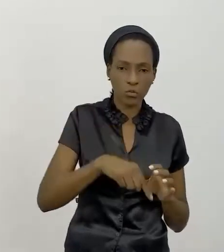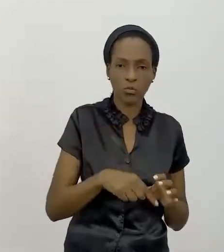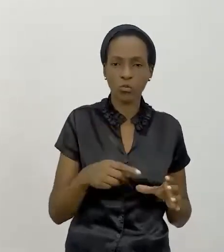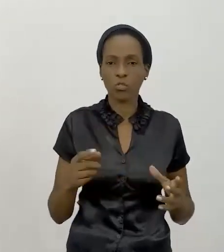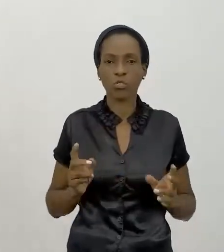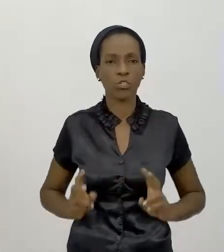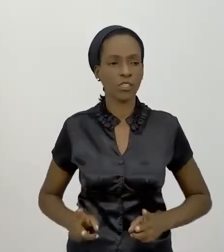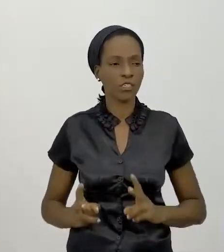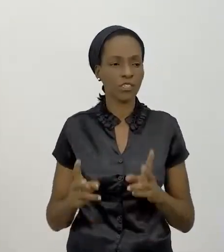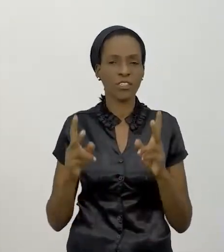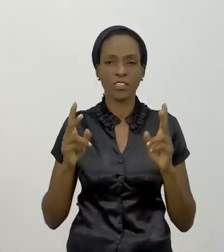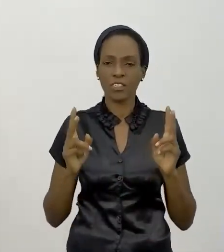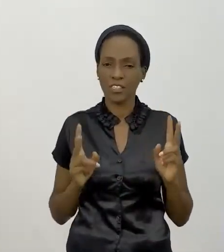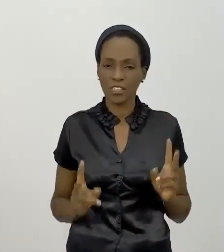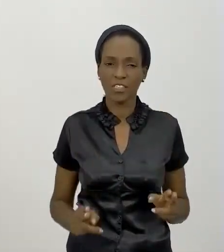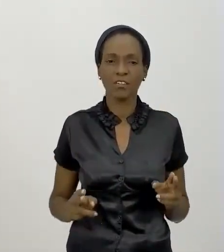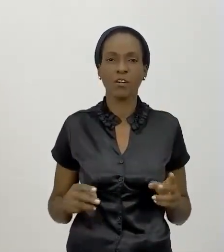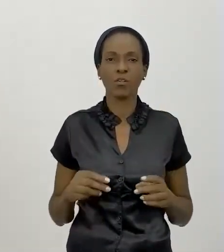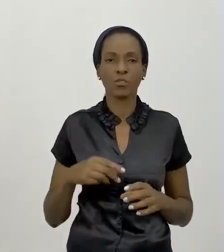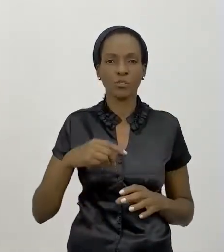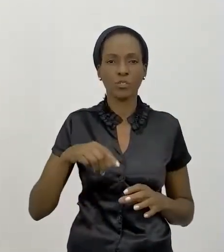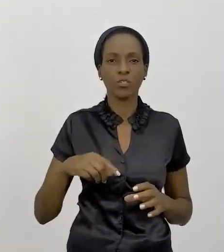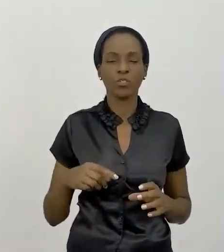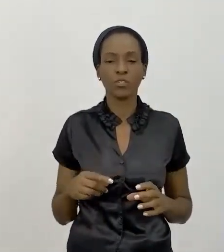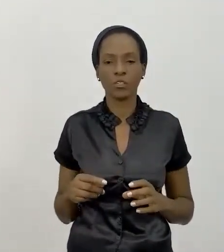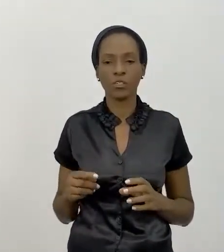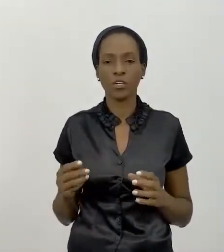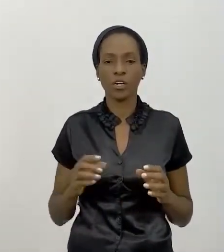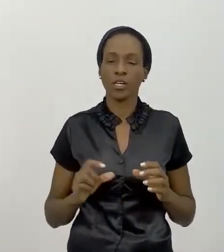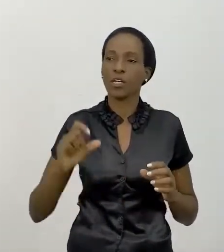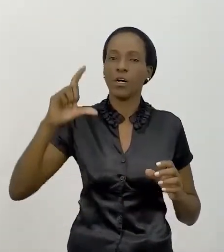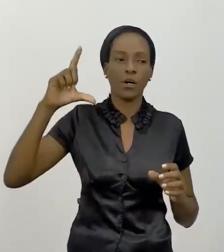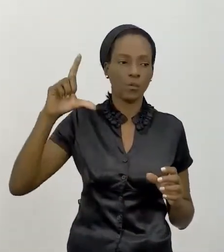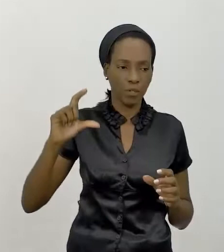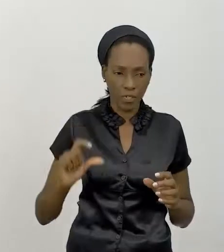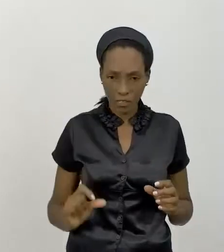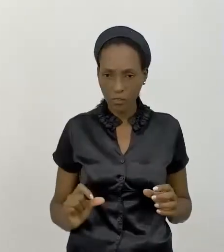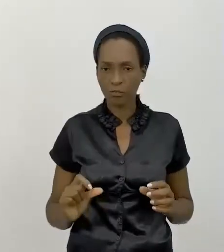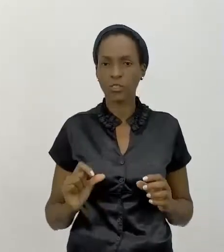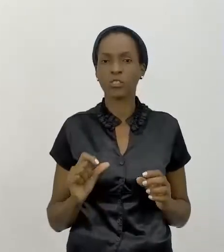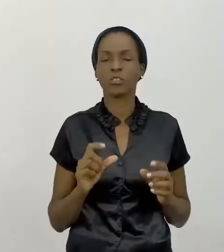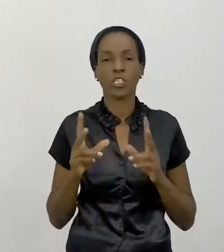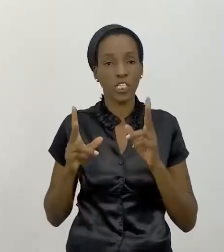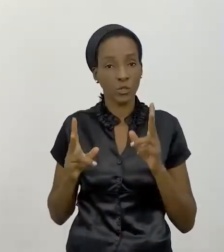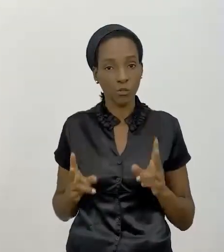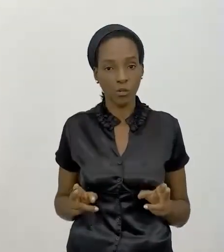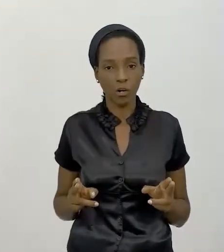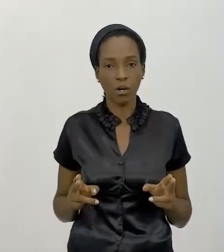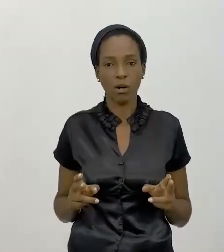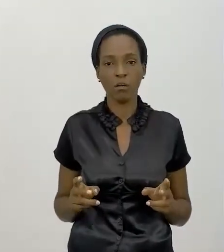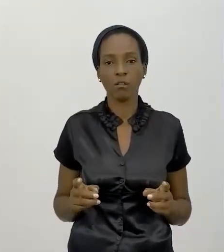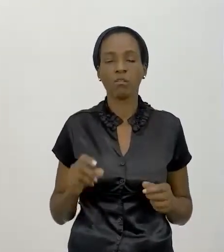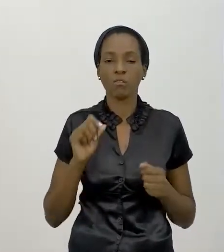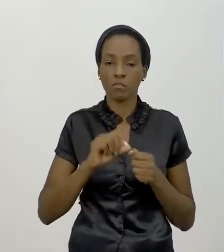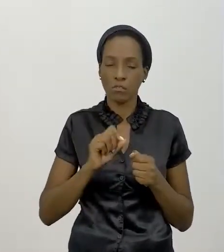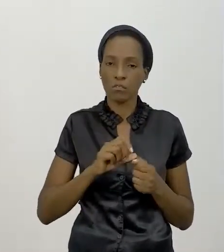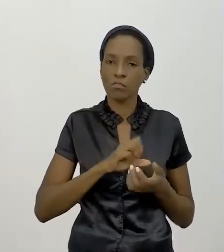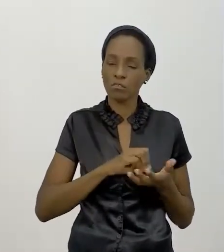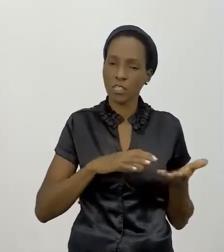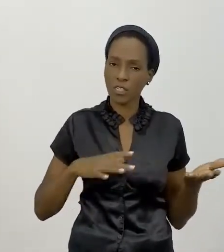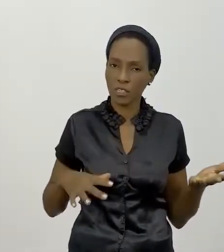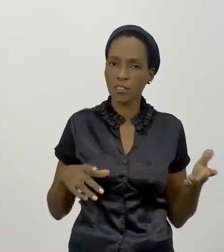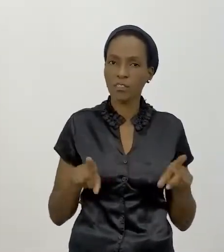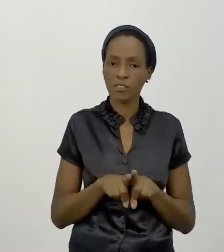é sempre igual com o passar do tempo, né? Ele aumenta igualmente ou ele reduz igualmente. A gente fez exercício também